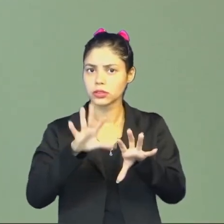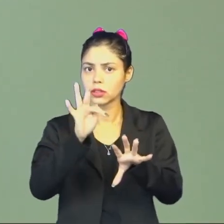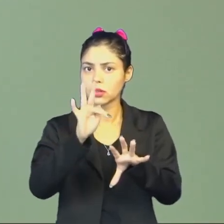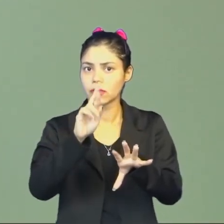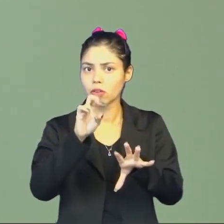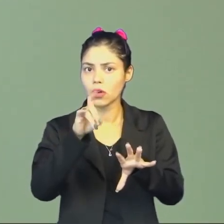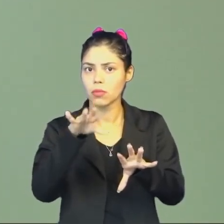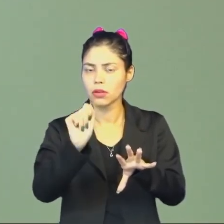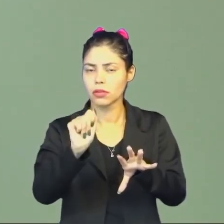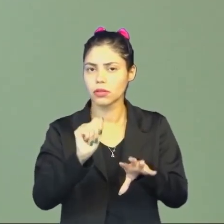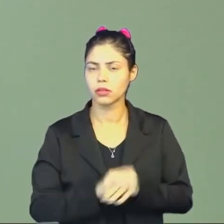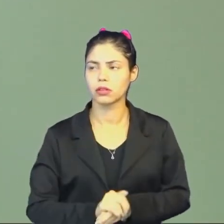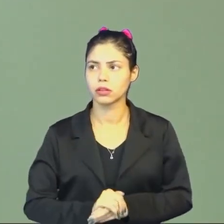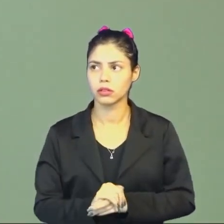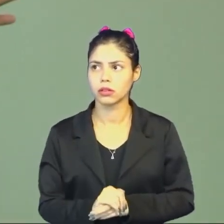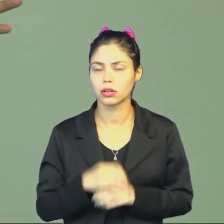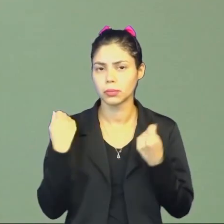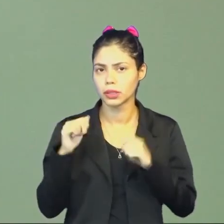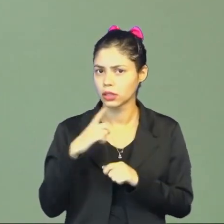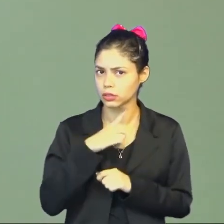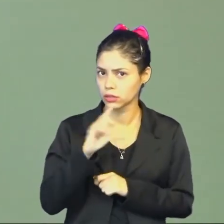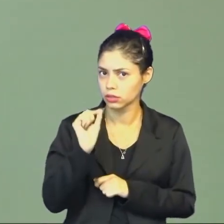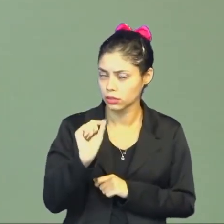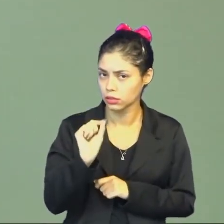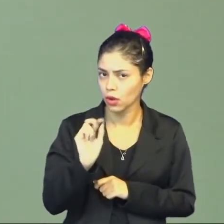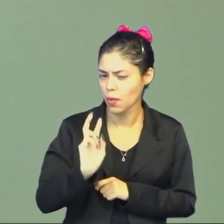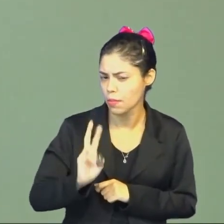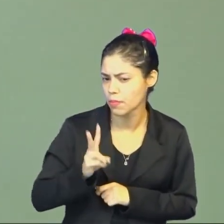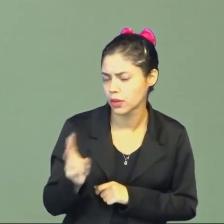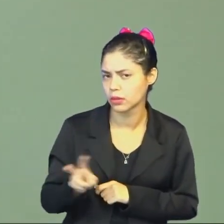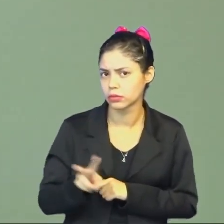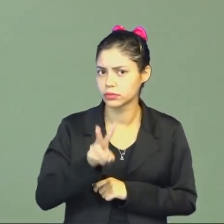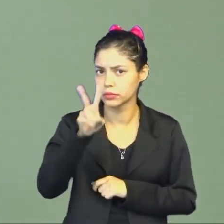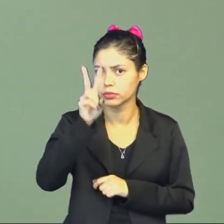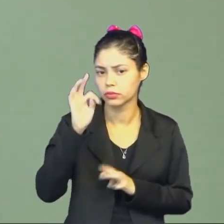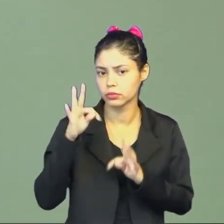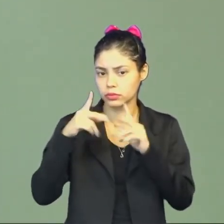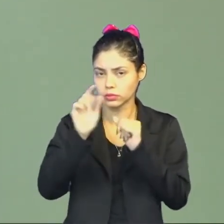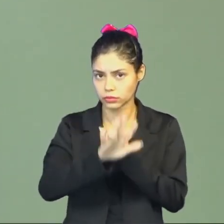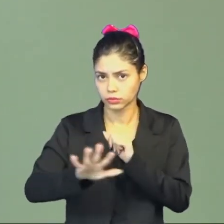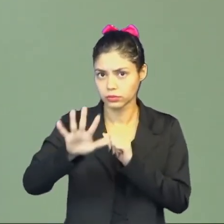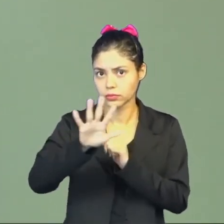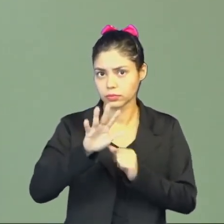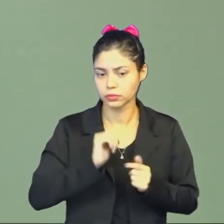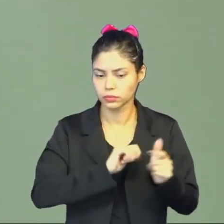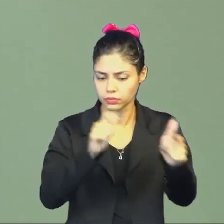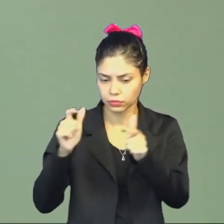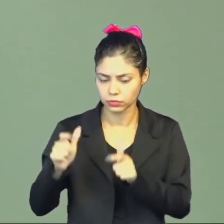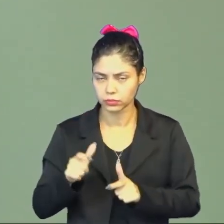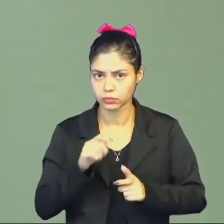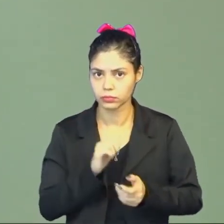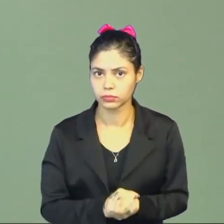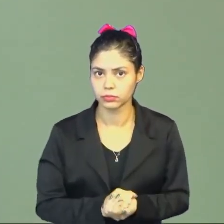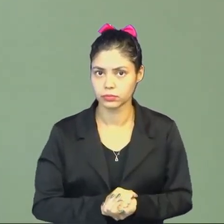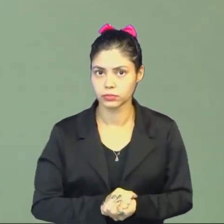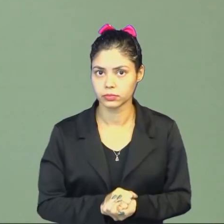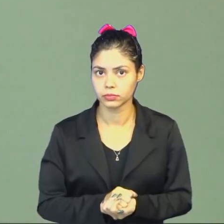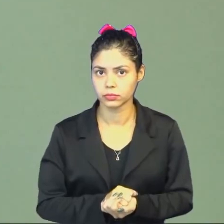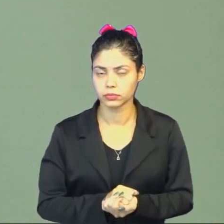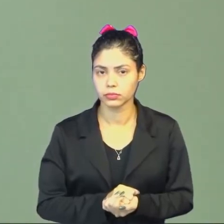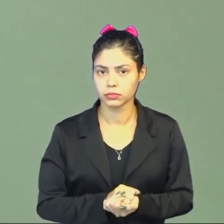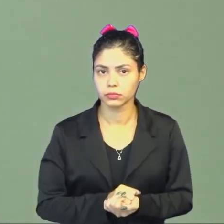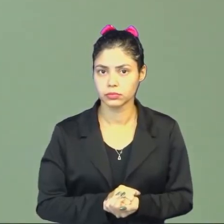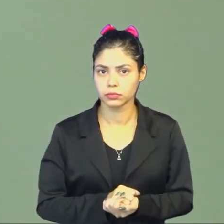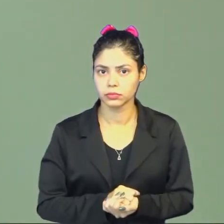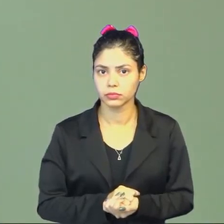formal. Para ser formal, ela teria que ter o mesmo valor em todos os lugares, tá? Então, teria